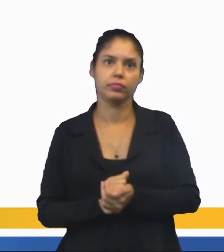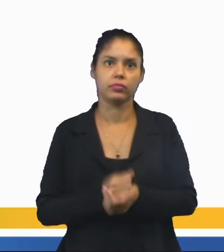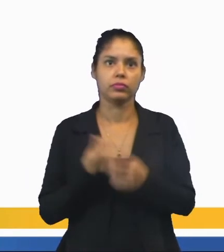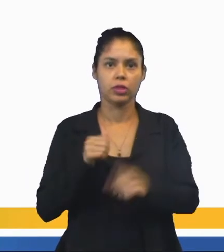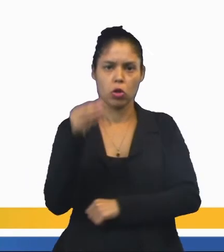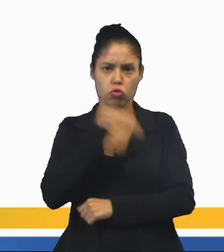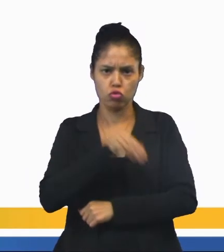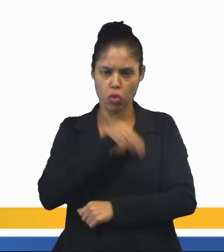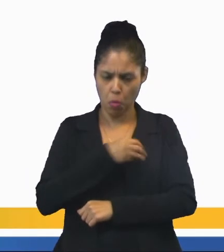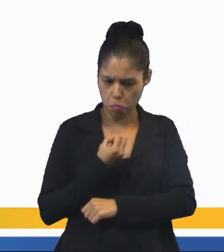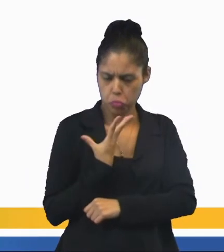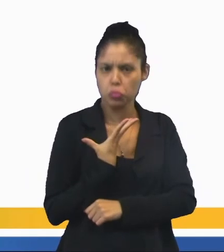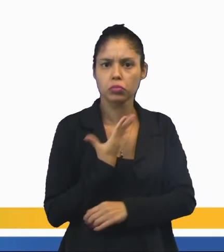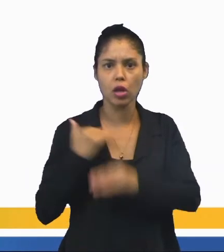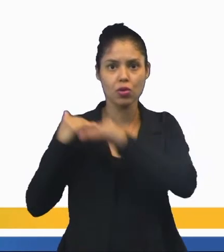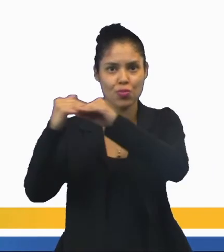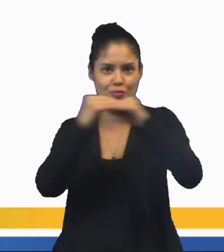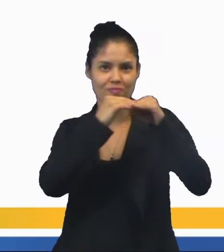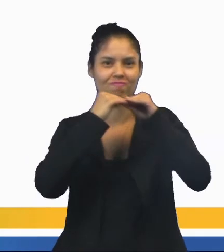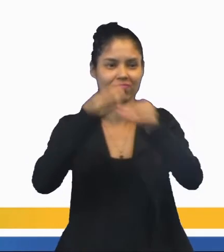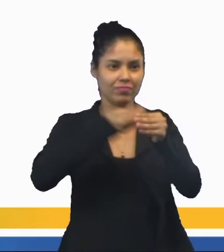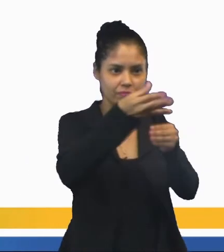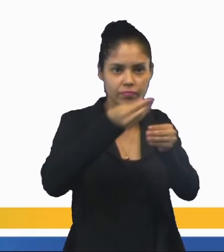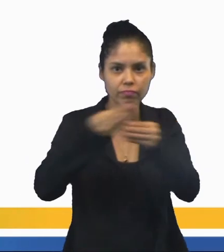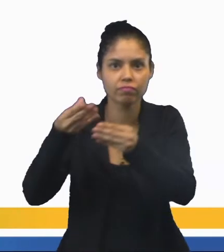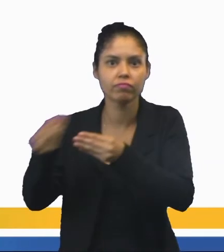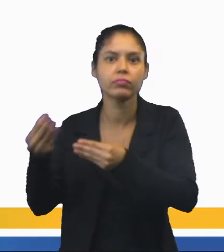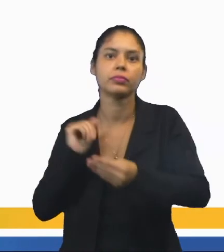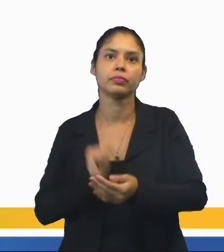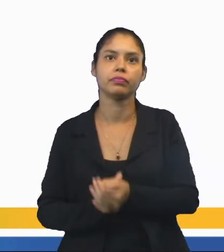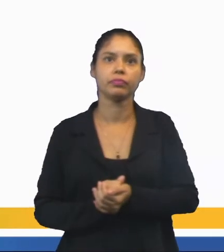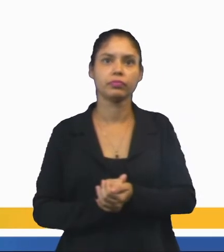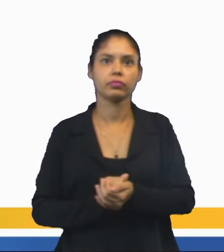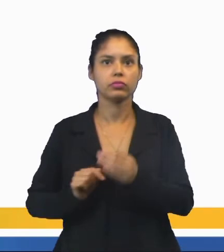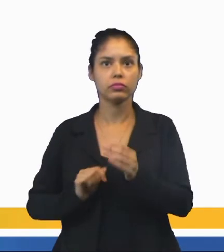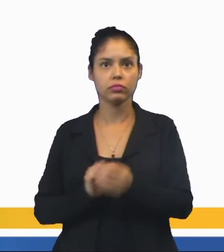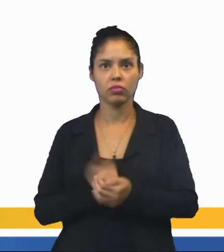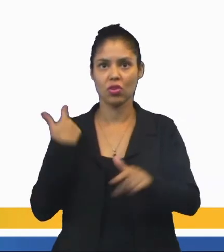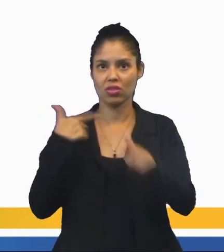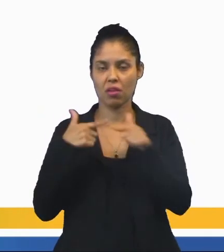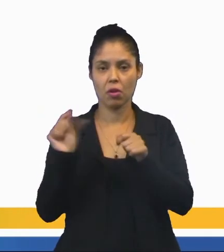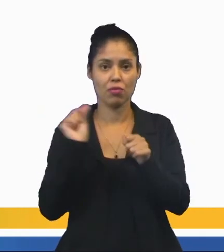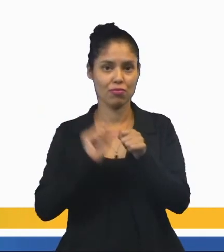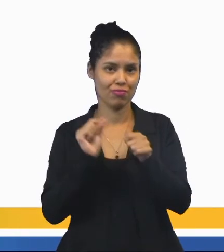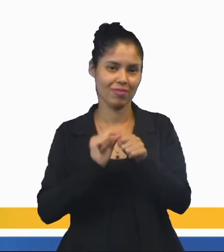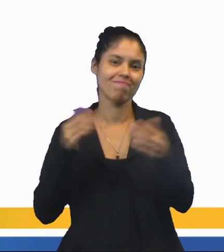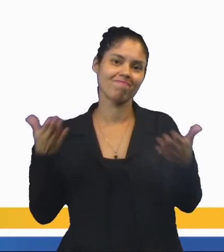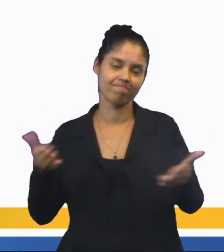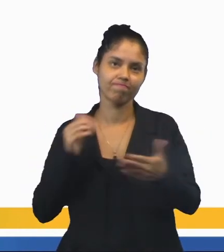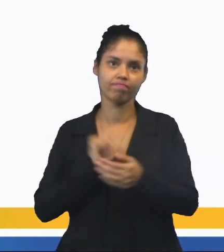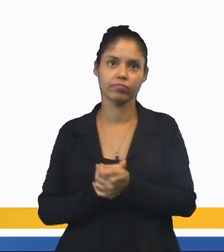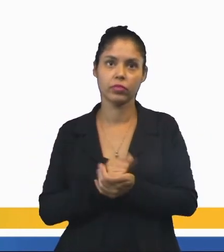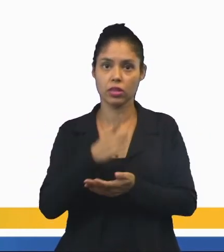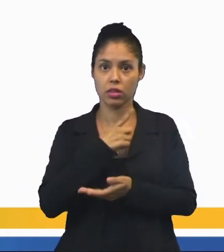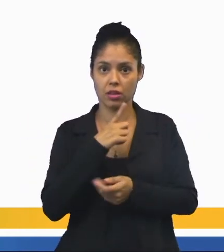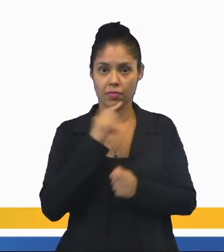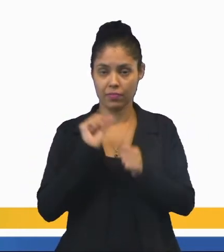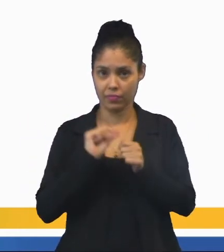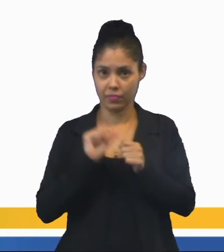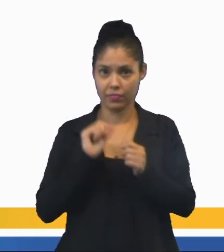salários dignos igualmente distribuídos conforme o grau de trabalho realizado. Tem gente